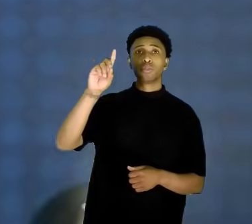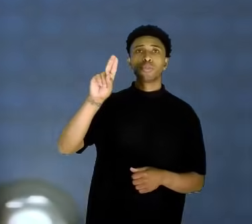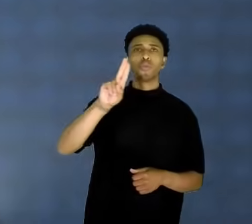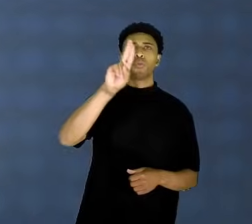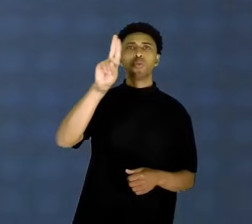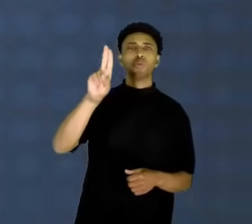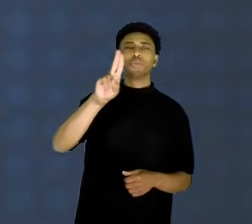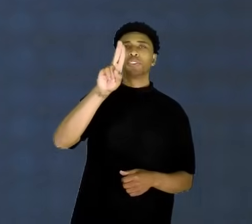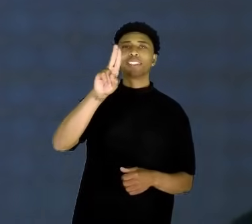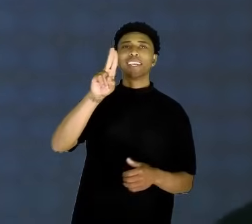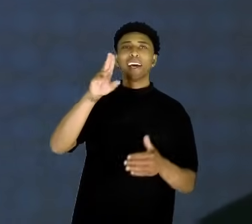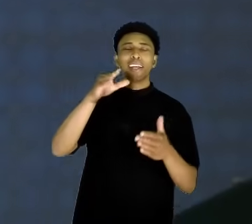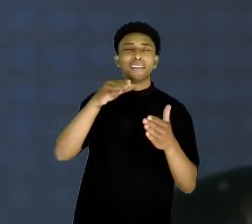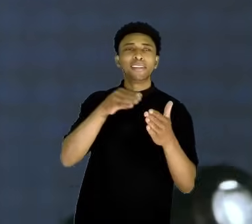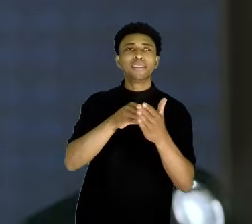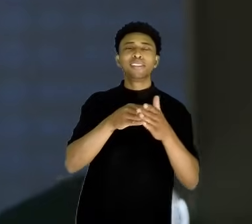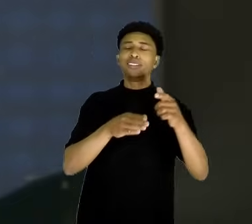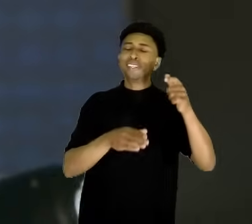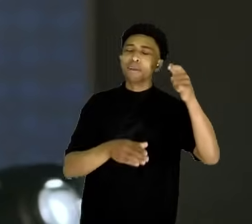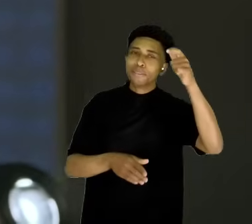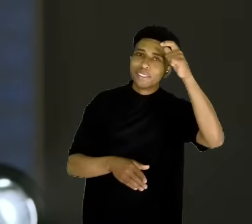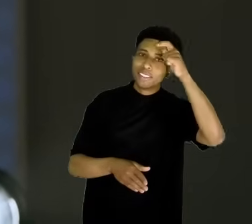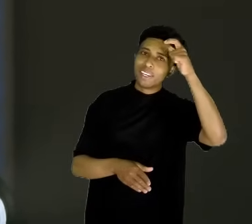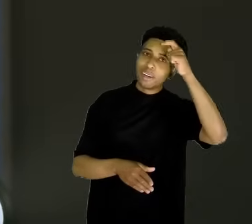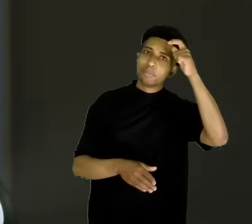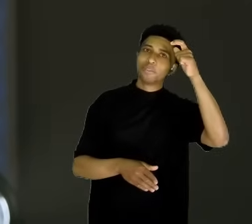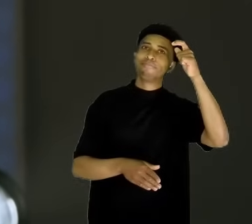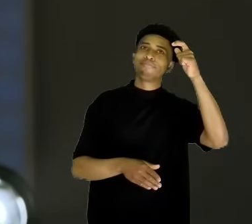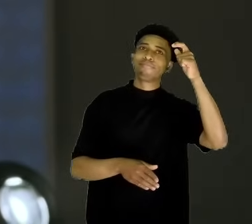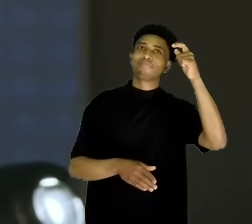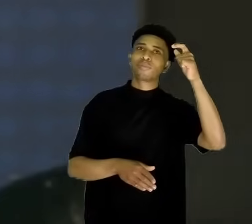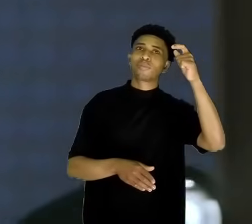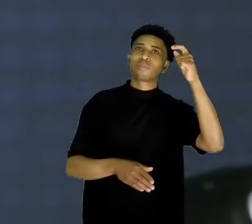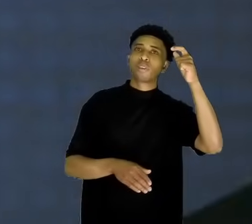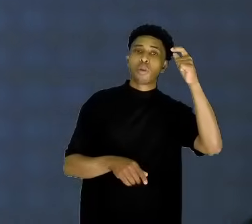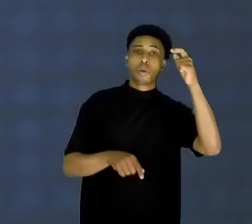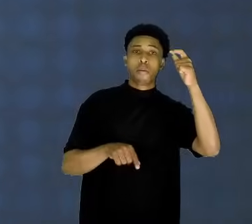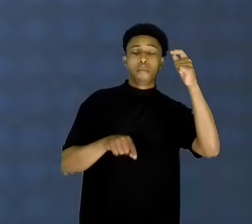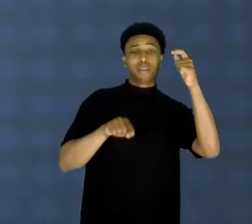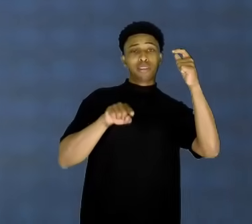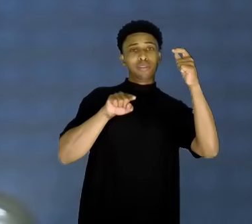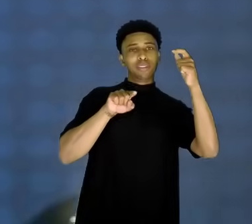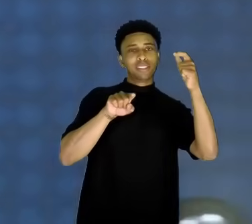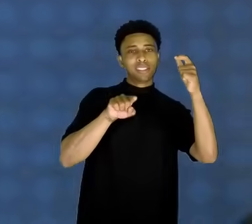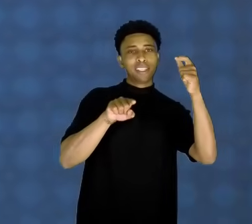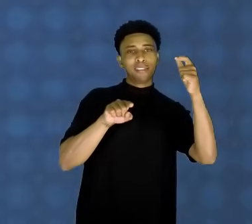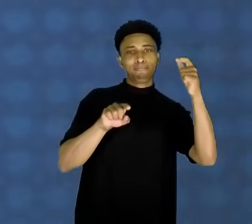vida, essa situação tão angustiante, é o amor de Deus.